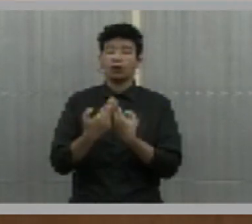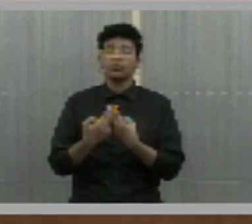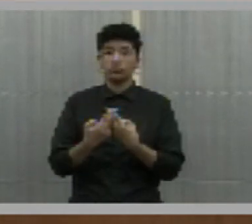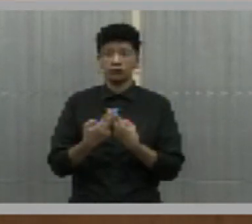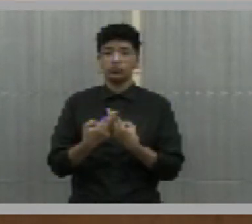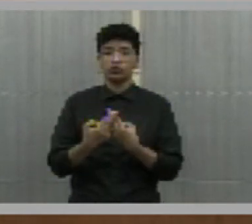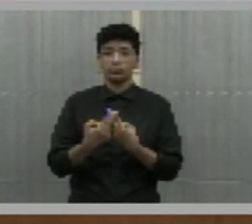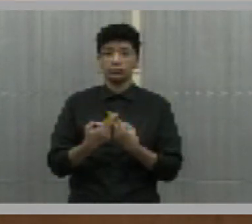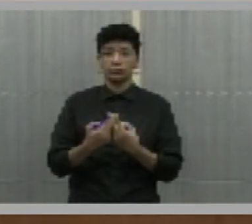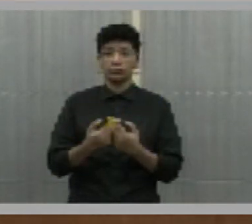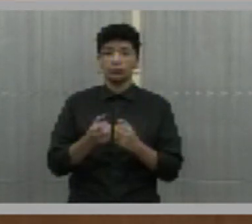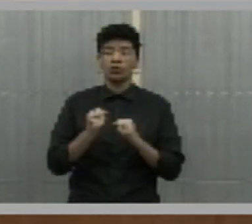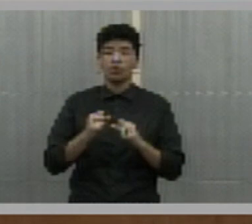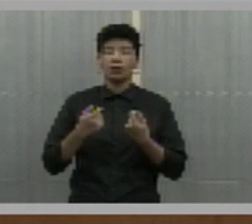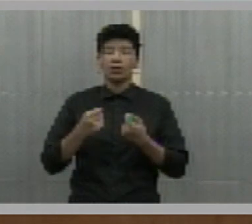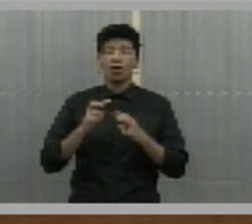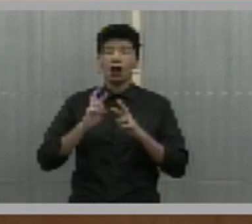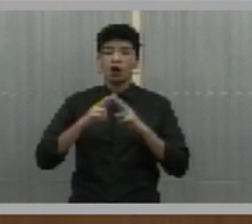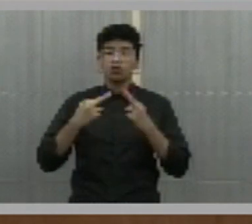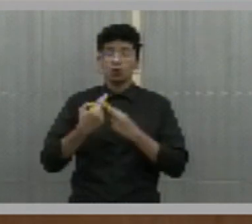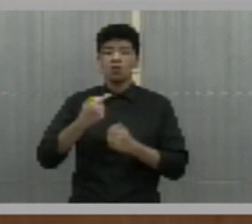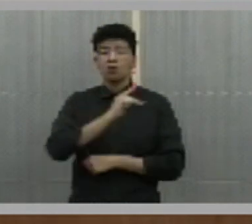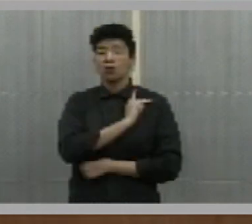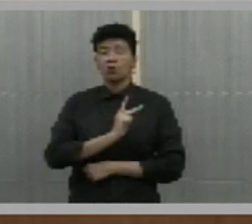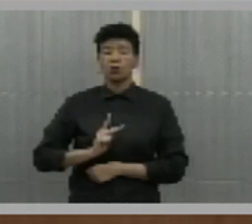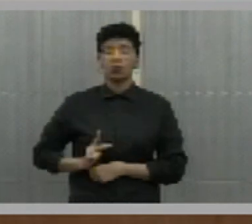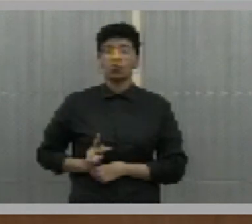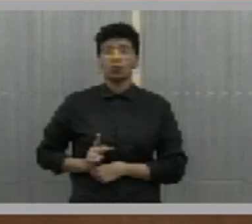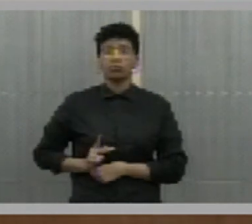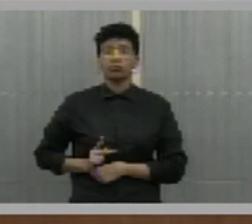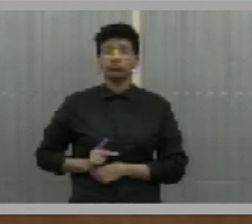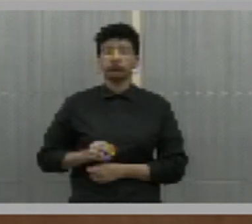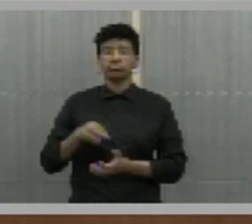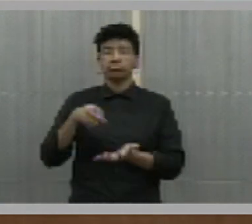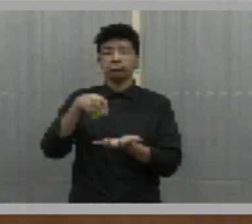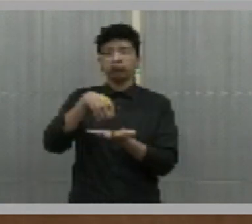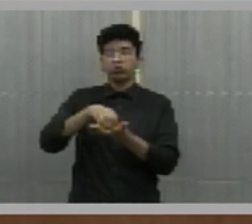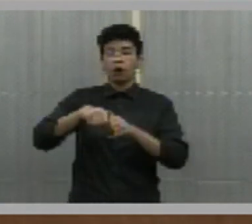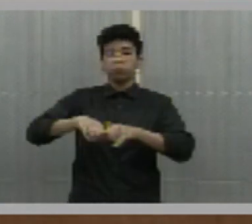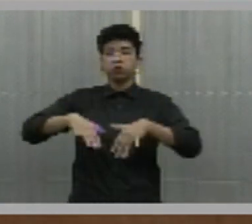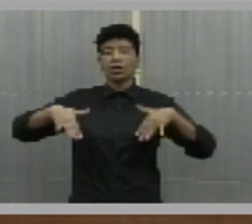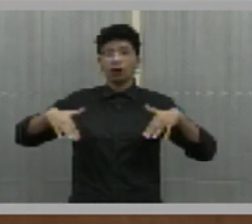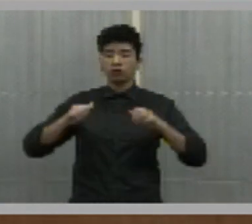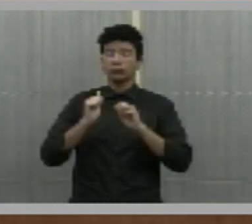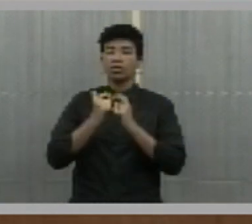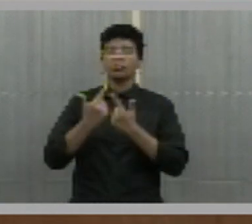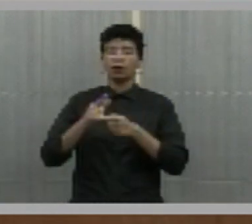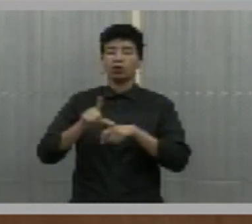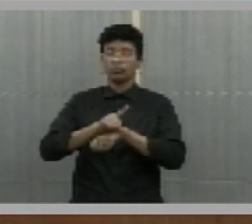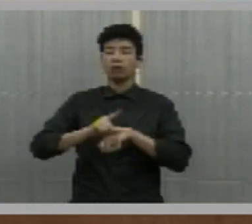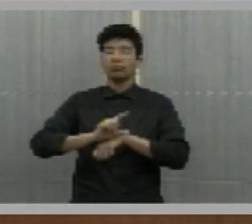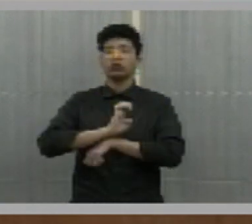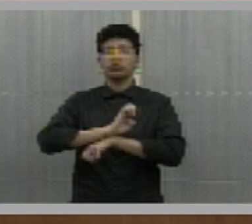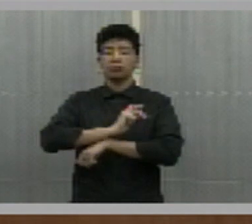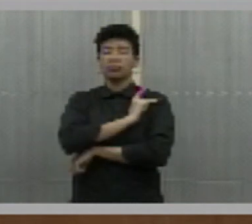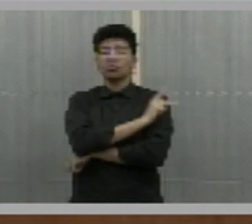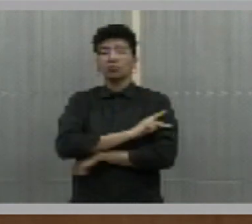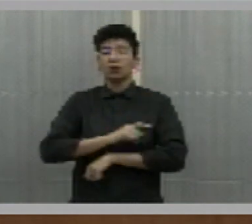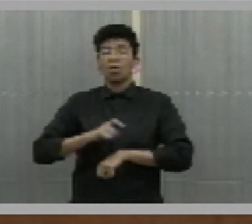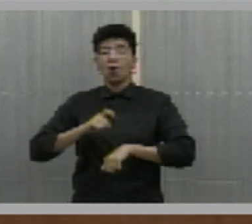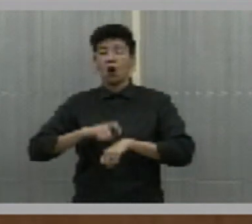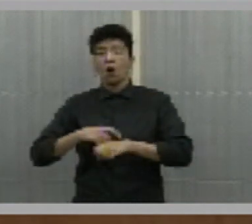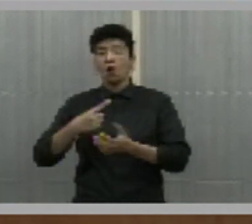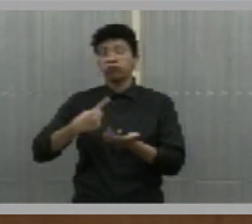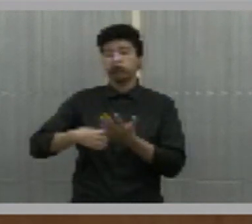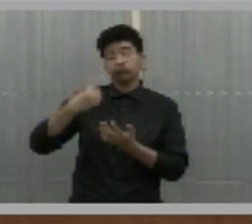plenário, seja realizada uma audiência pública no plenário da Assembleia Legislativa do Estado do Piauí, com data e horário